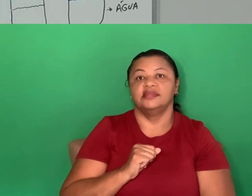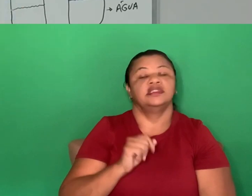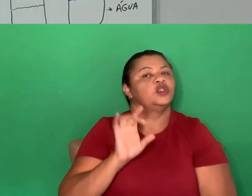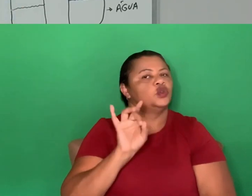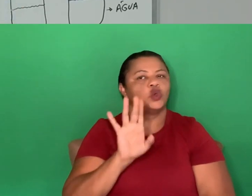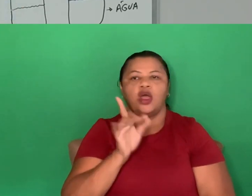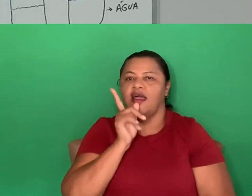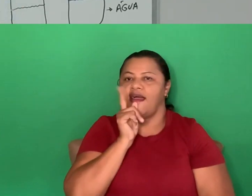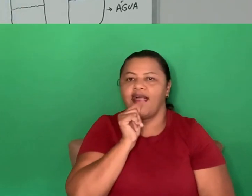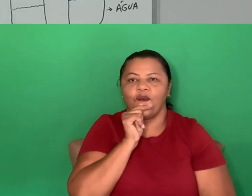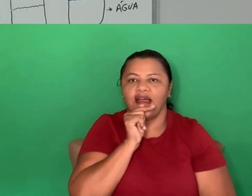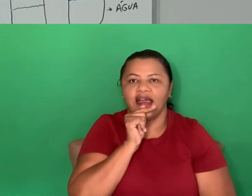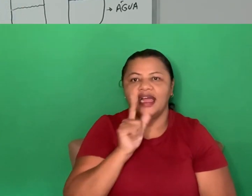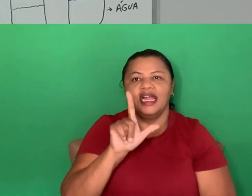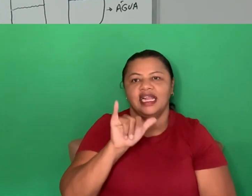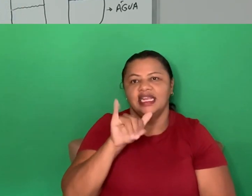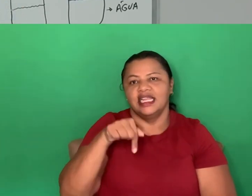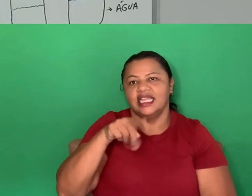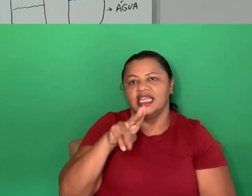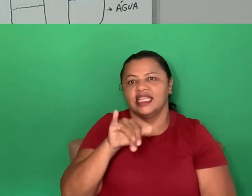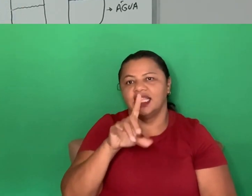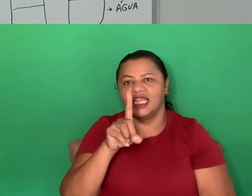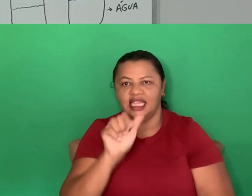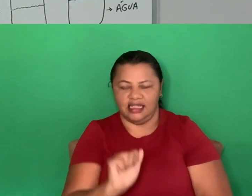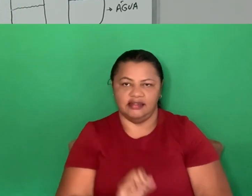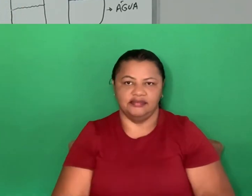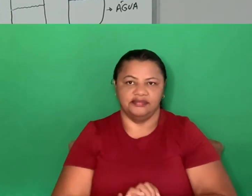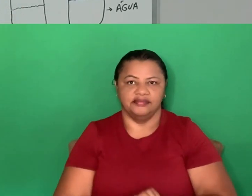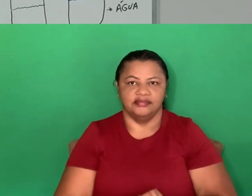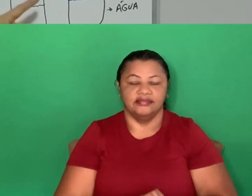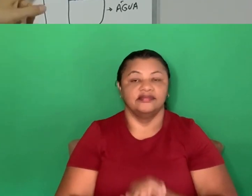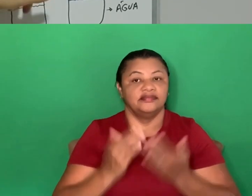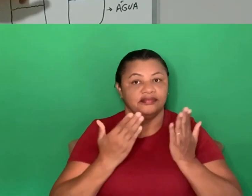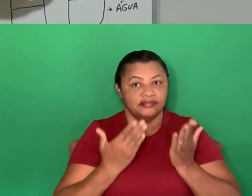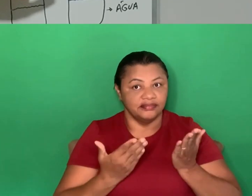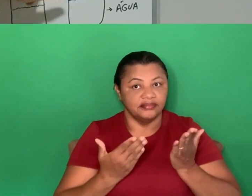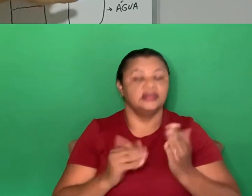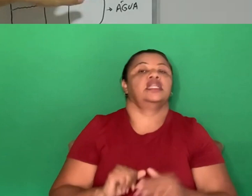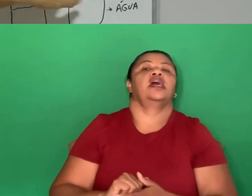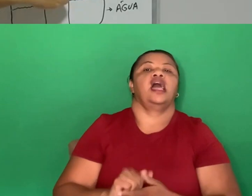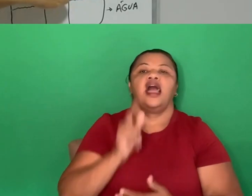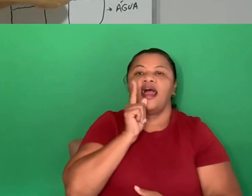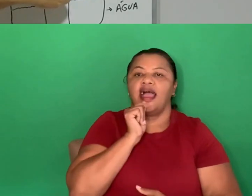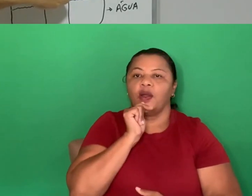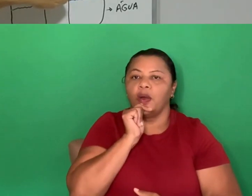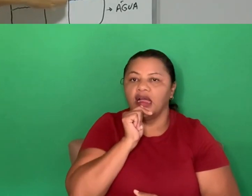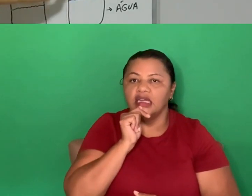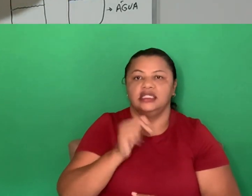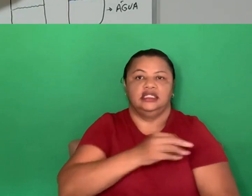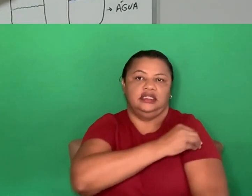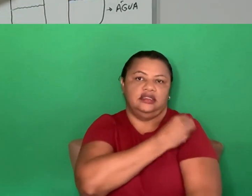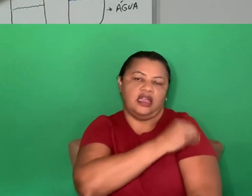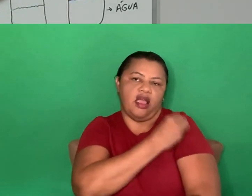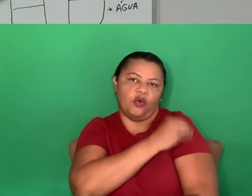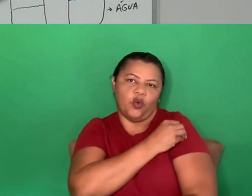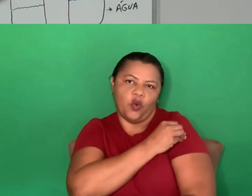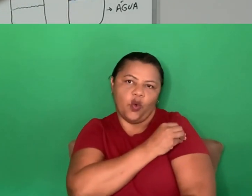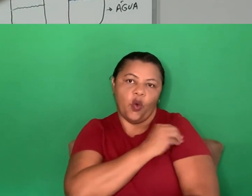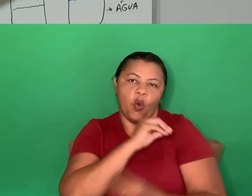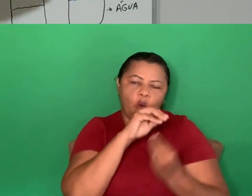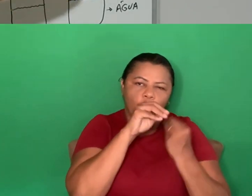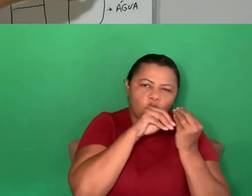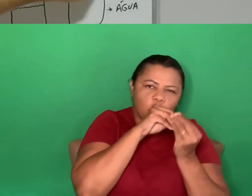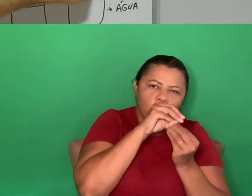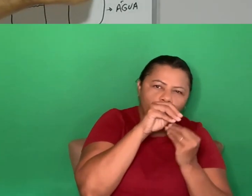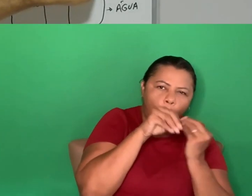sistema homogêneo. Água e álcool dissolvido, sistema homogêneo. Tá? Água e gelo, sistema heterogêneo. Eu percebo onde